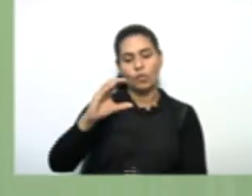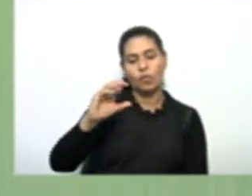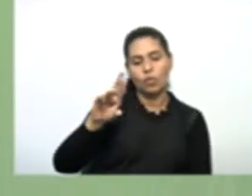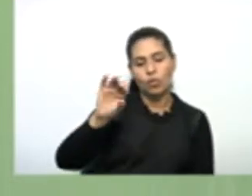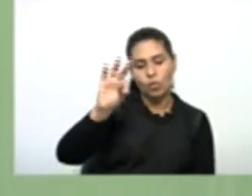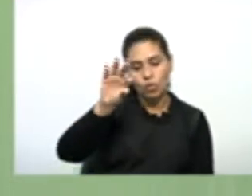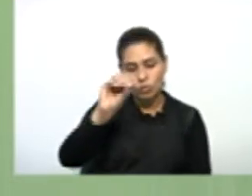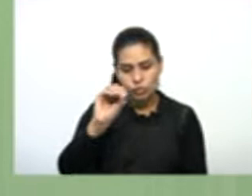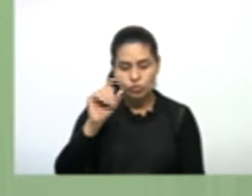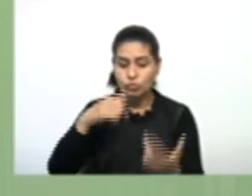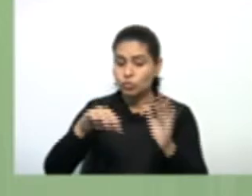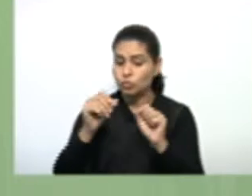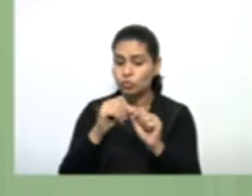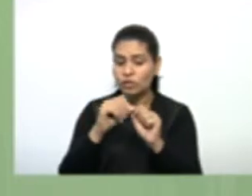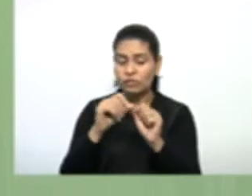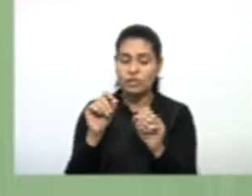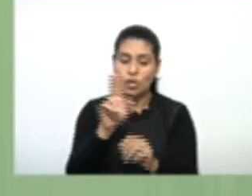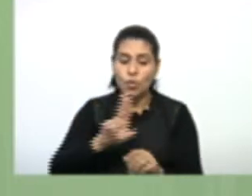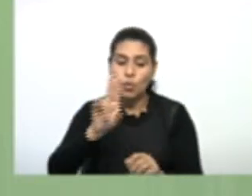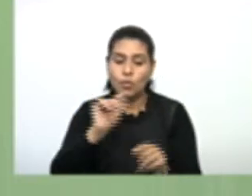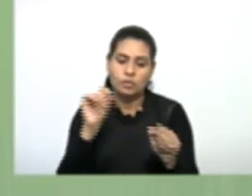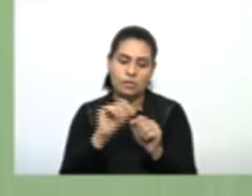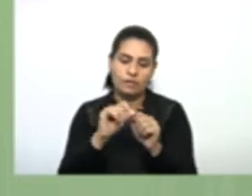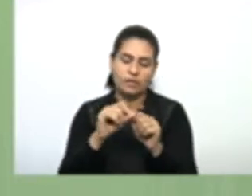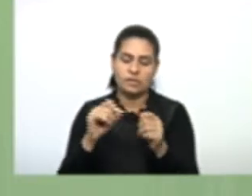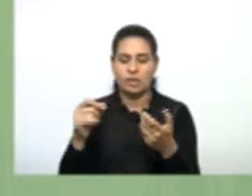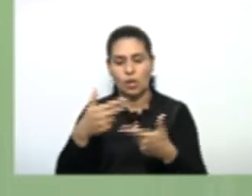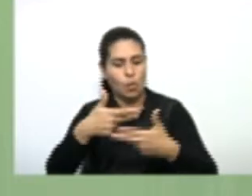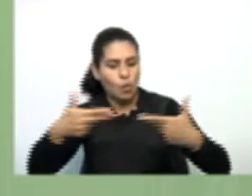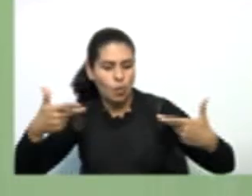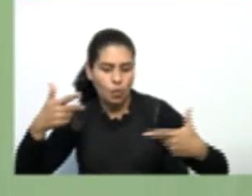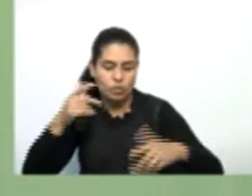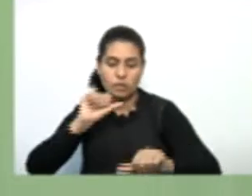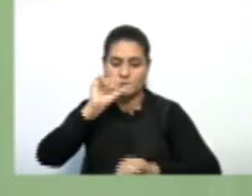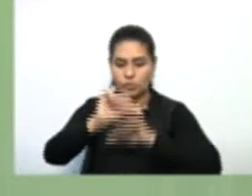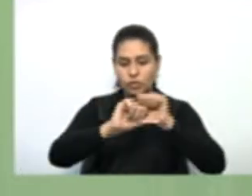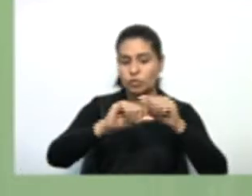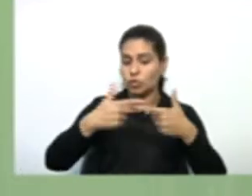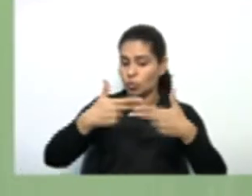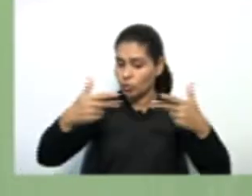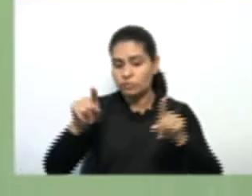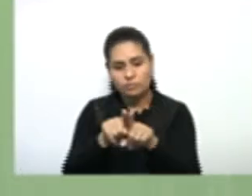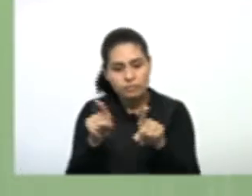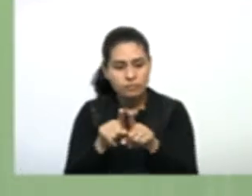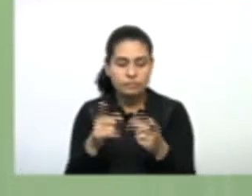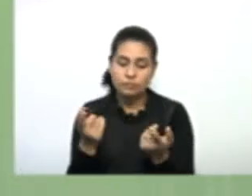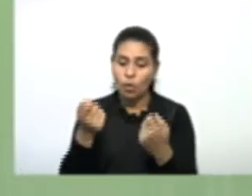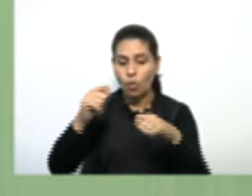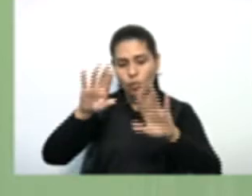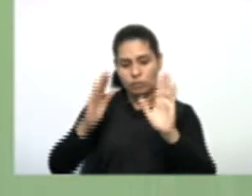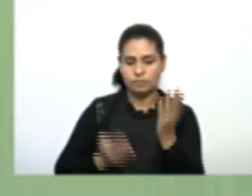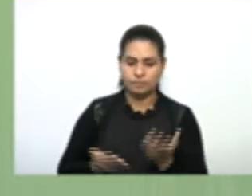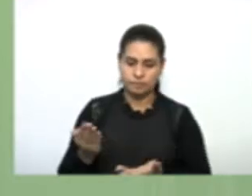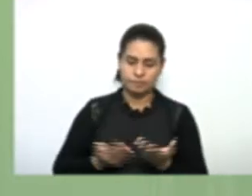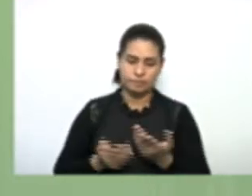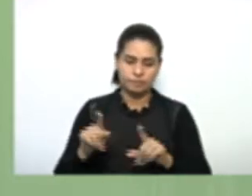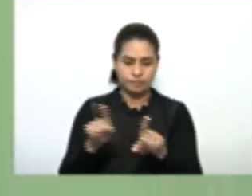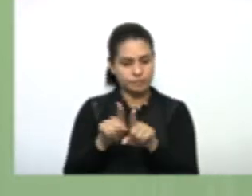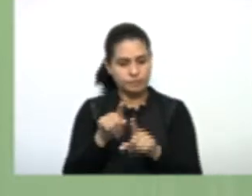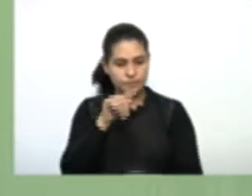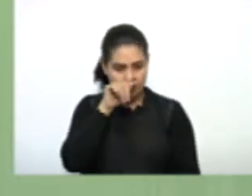como os recursos gastos para a produção ou transformação do determinado produto ou serviço.